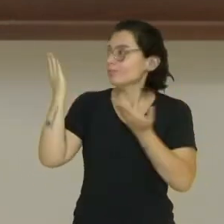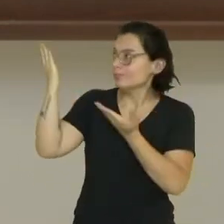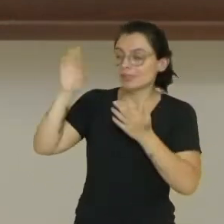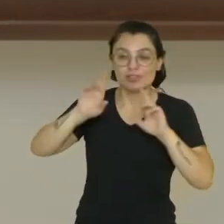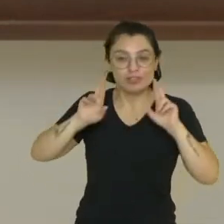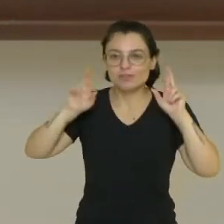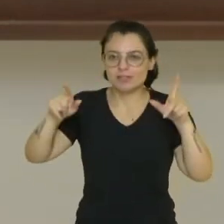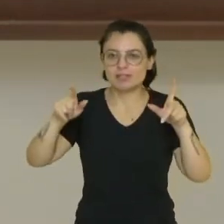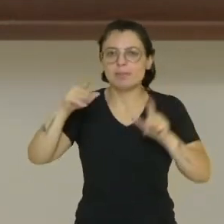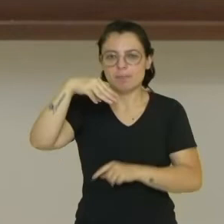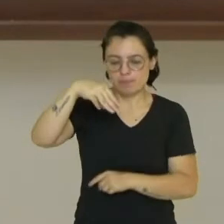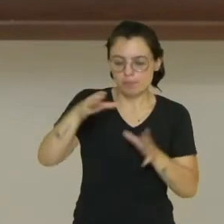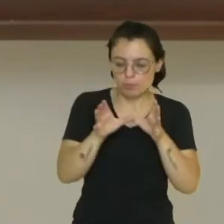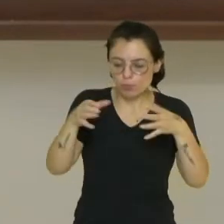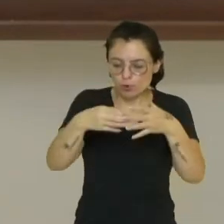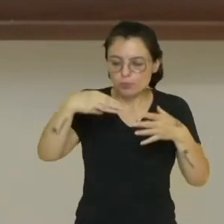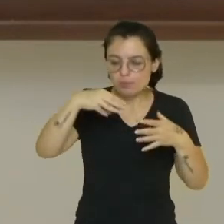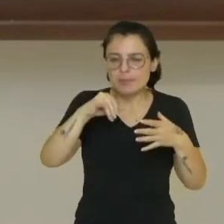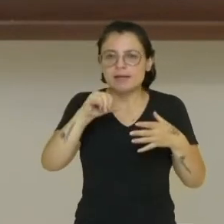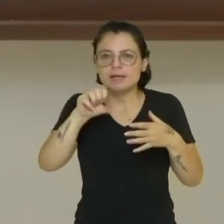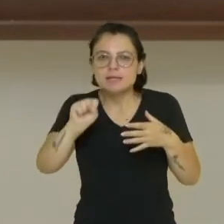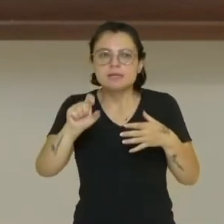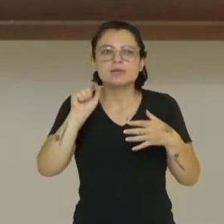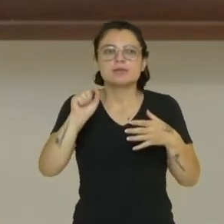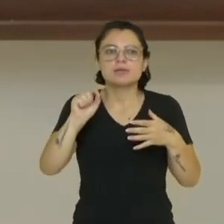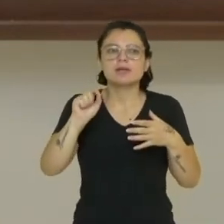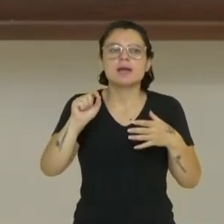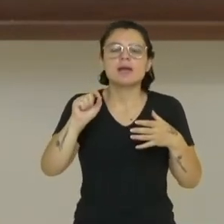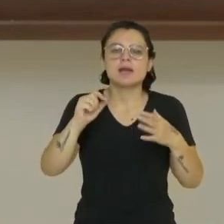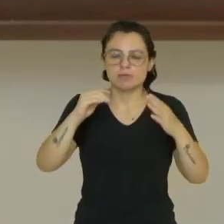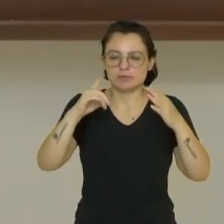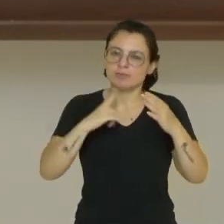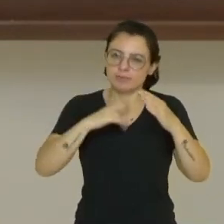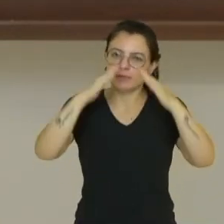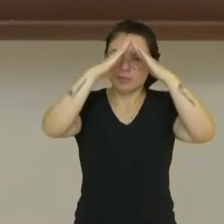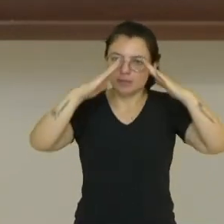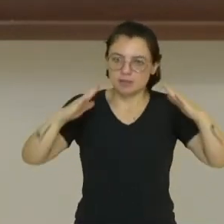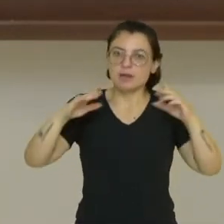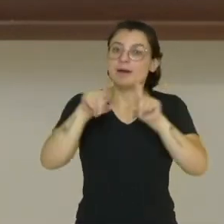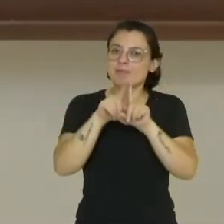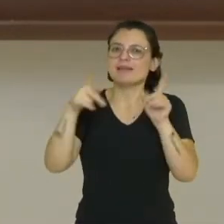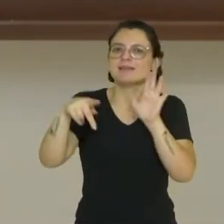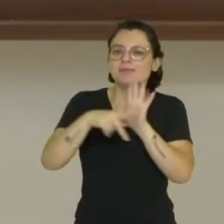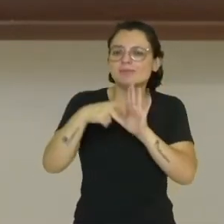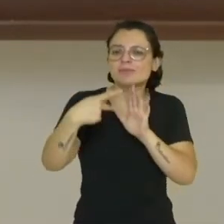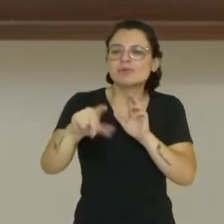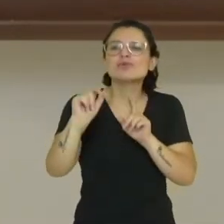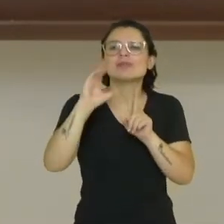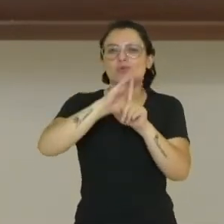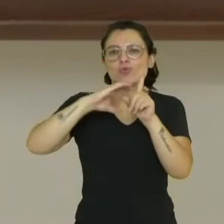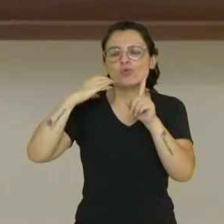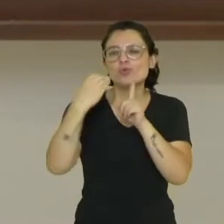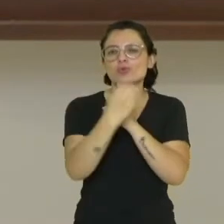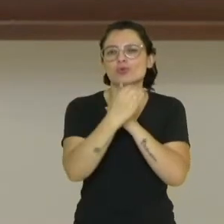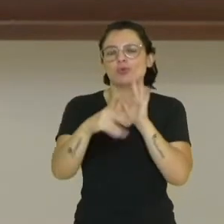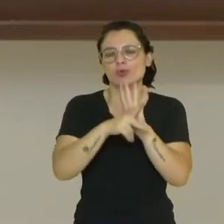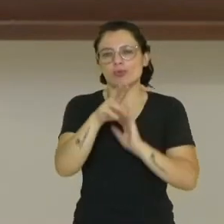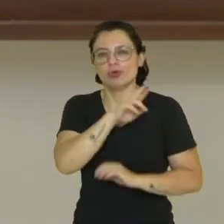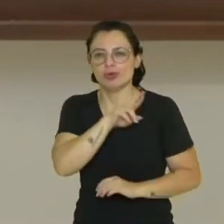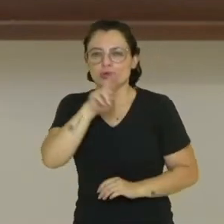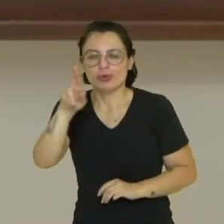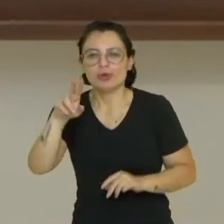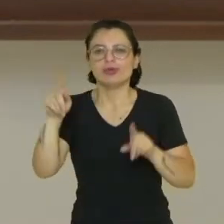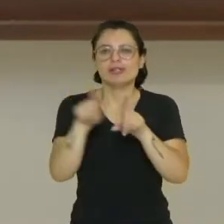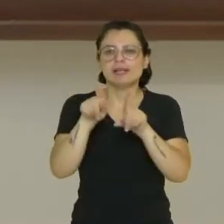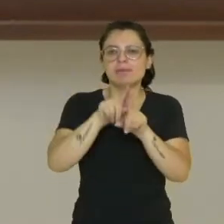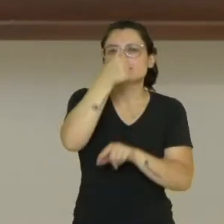eles construíam pirâmides, mas essas pirâmides eram templos, onde então eram feitas cerimônias religiosas e